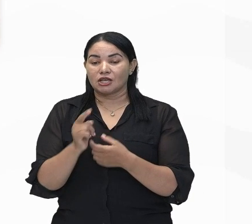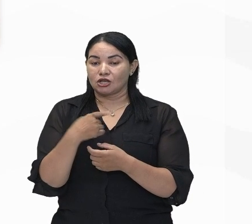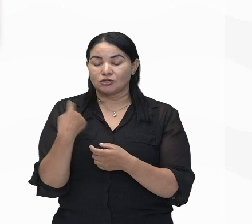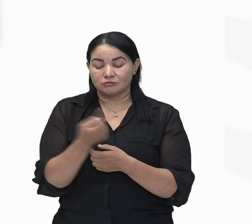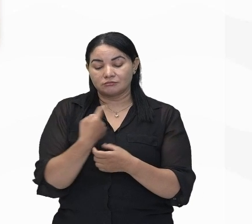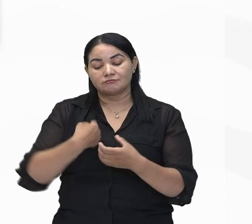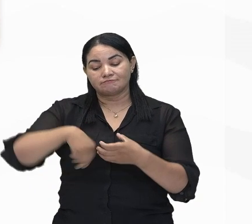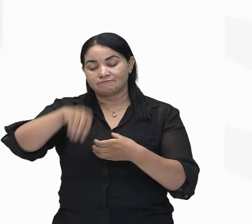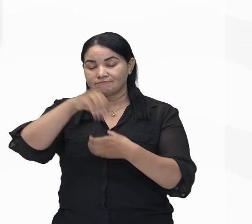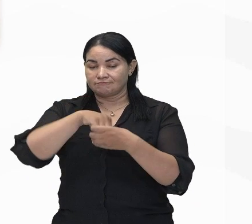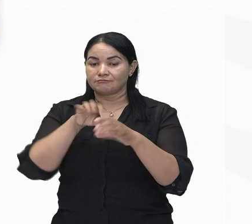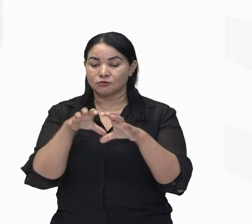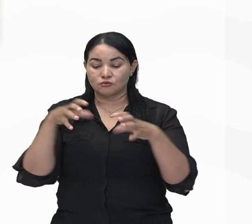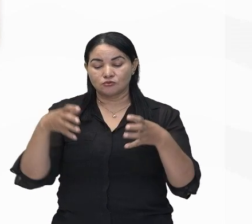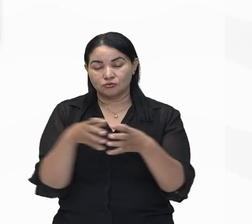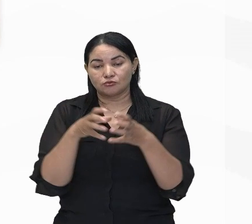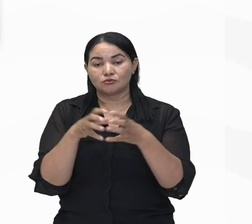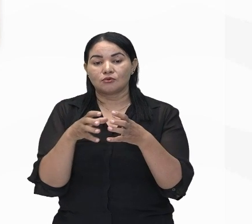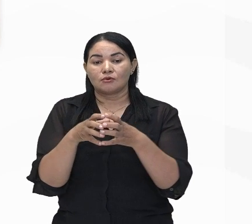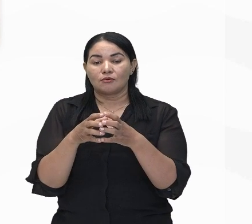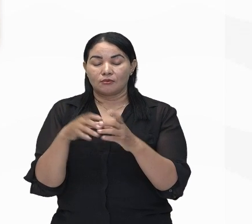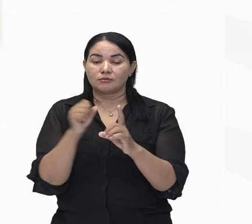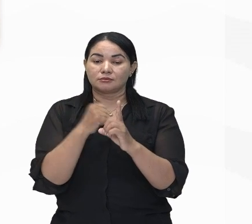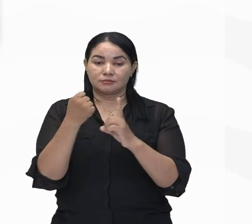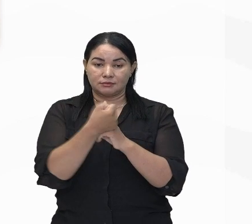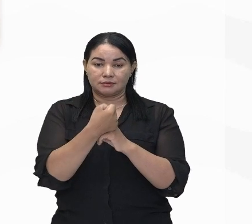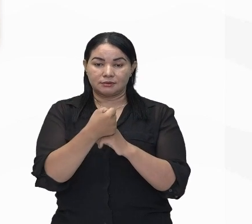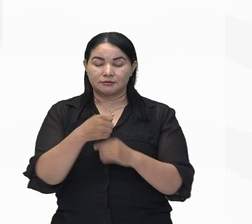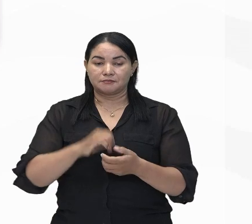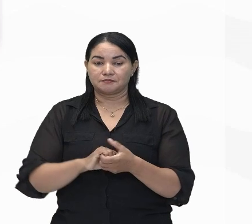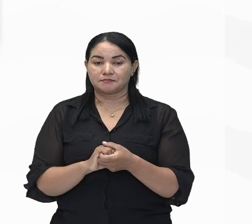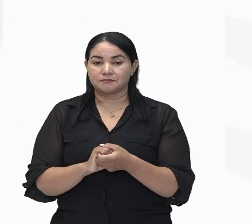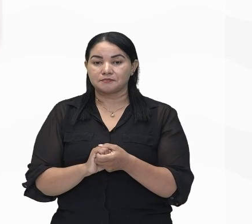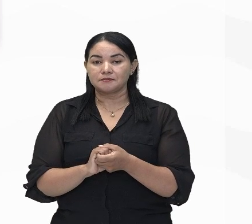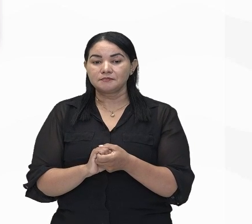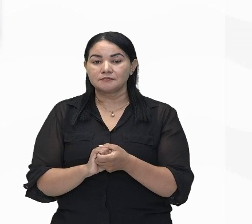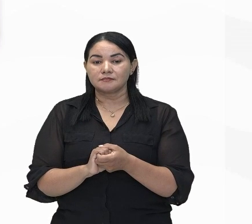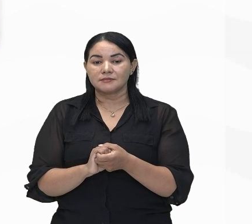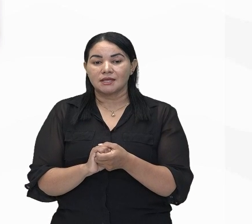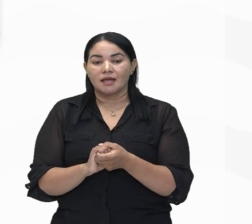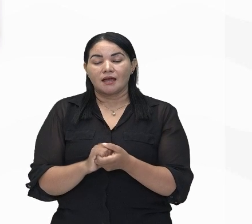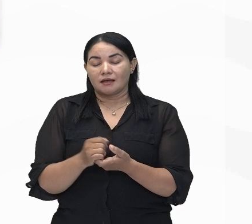desse grupo social. Então, existem várias